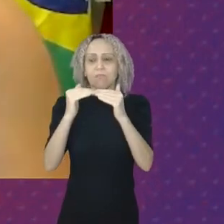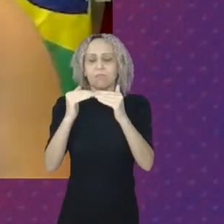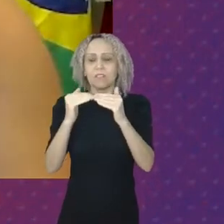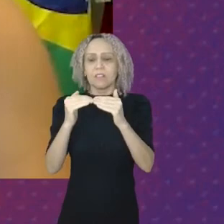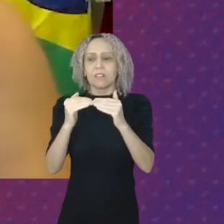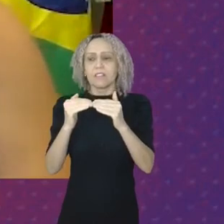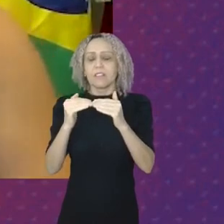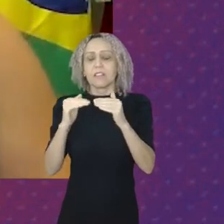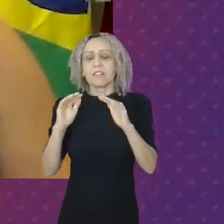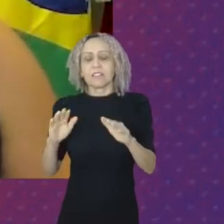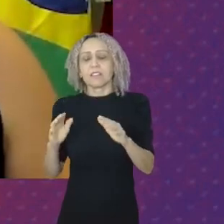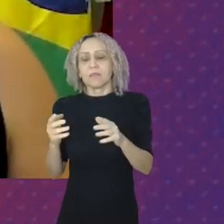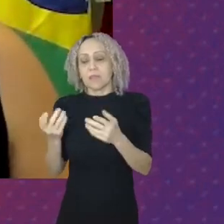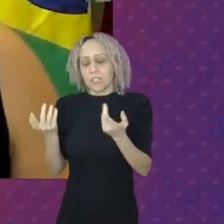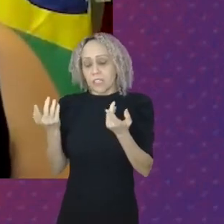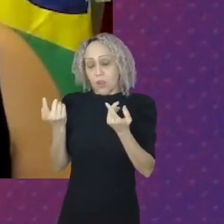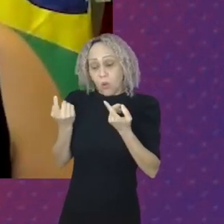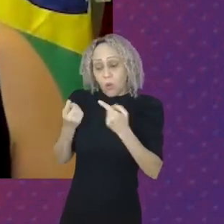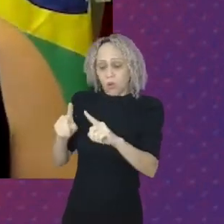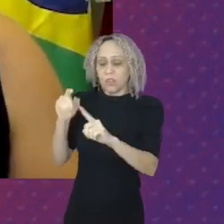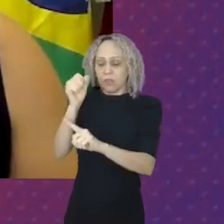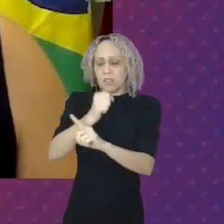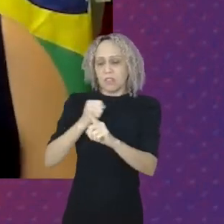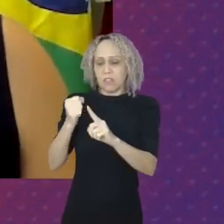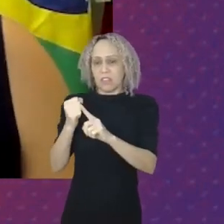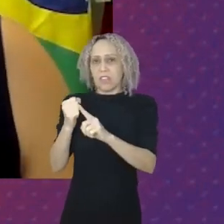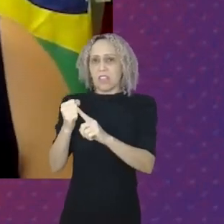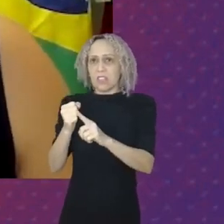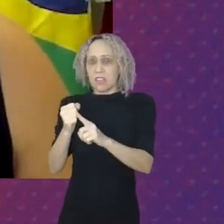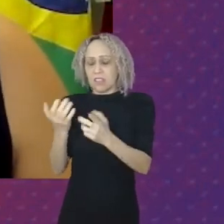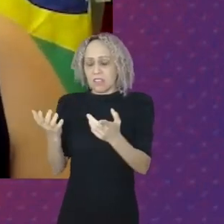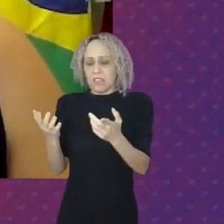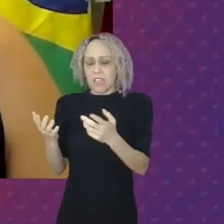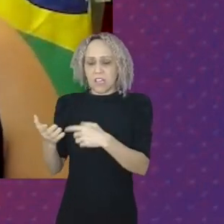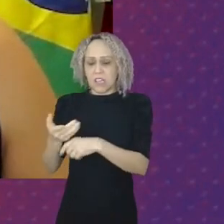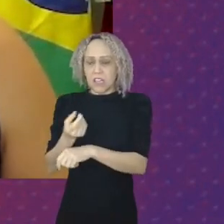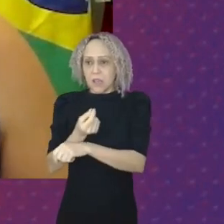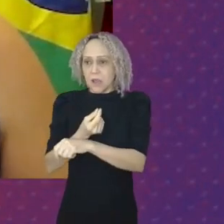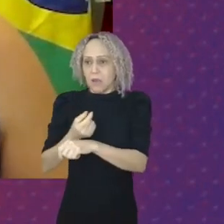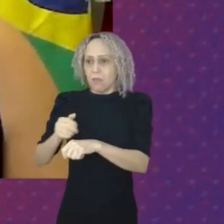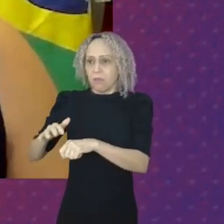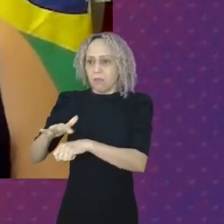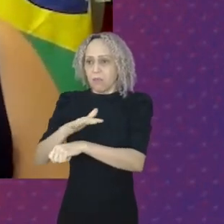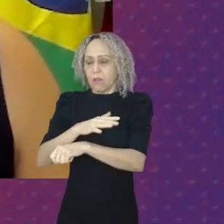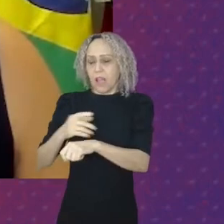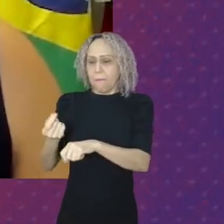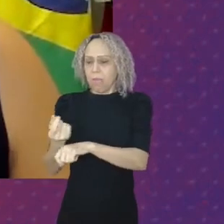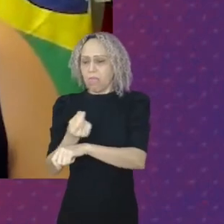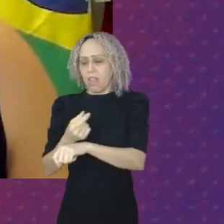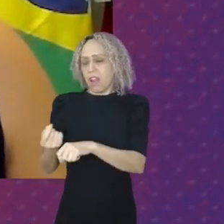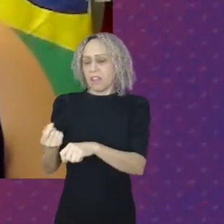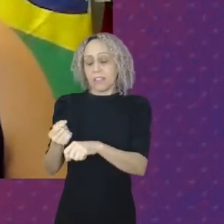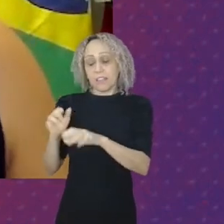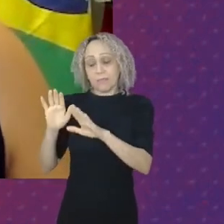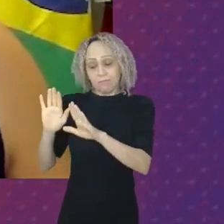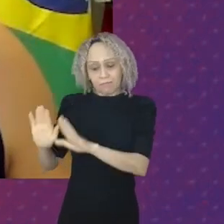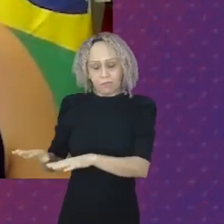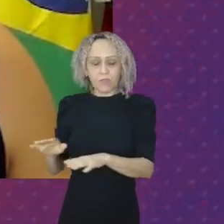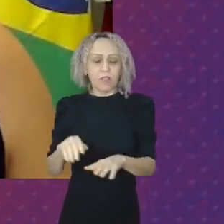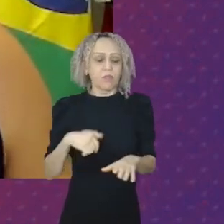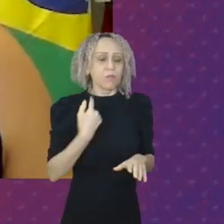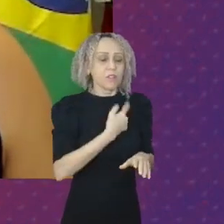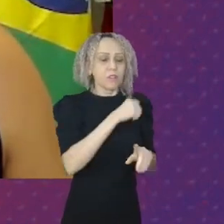sociedade anticapitalista e mais igual. Nós temos uma bancada eleita nas últimas eleições de